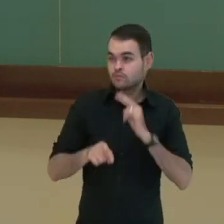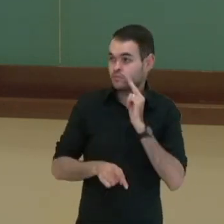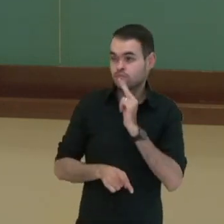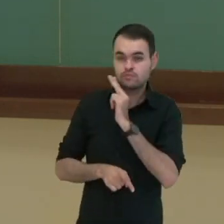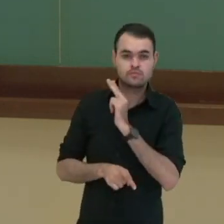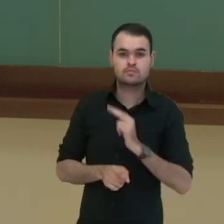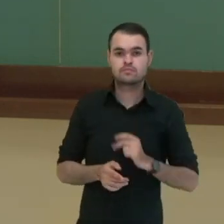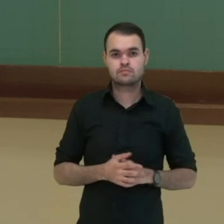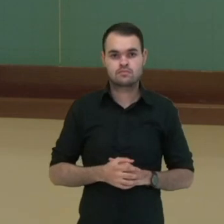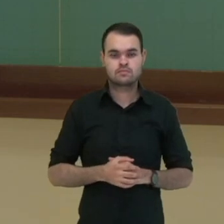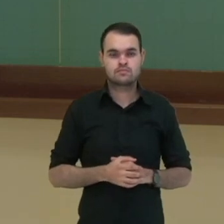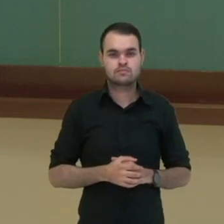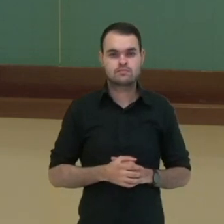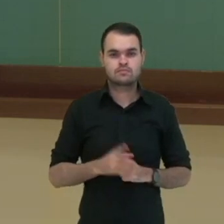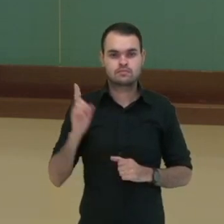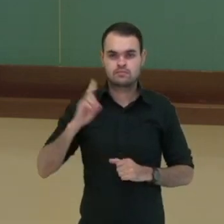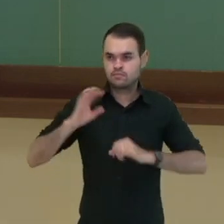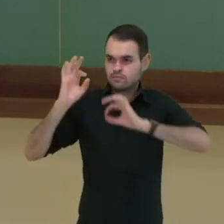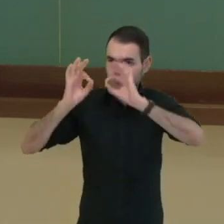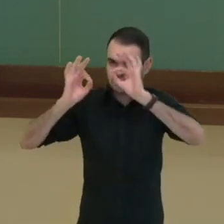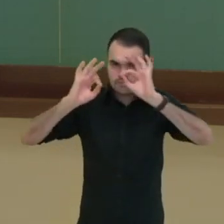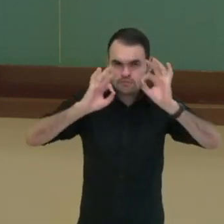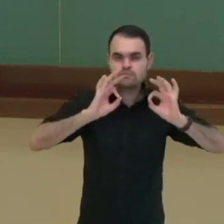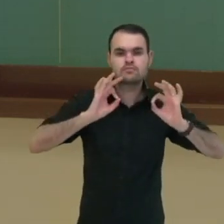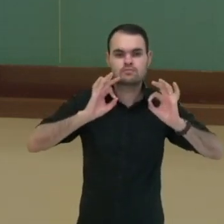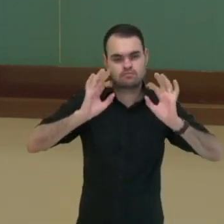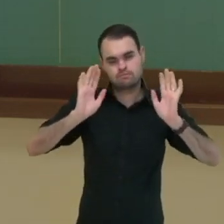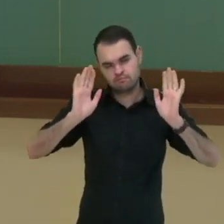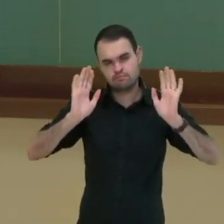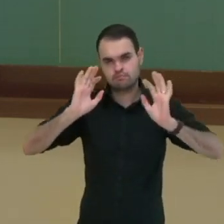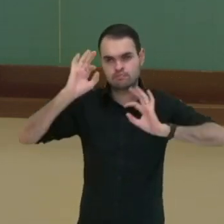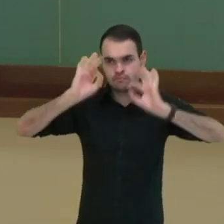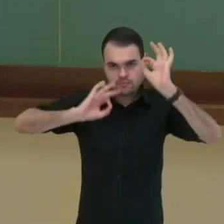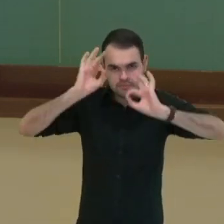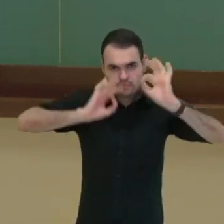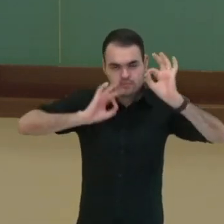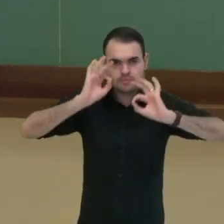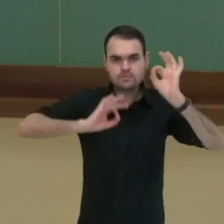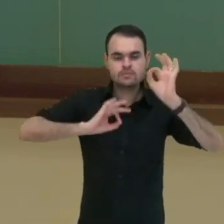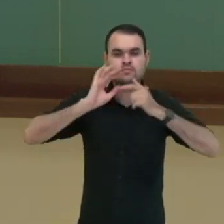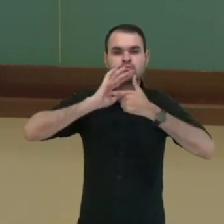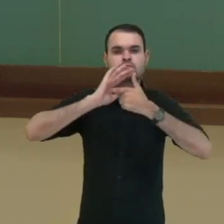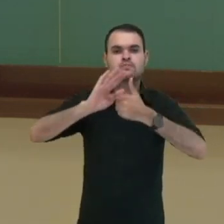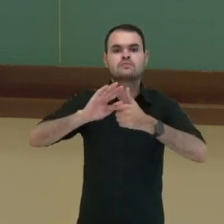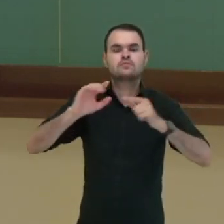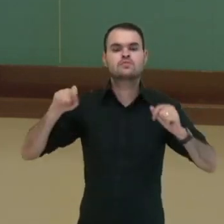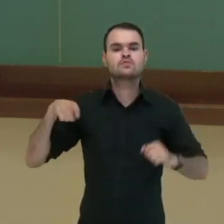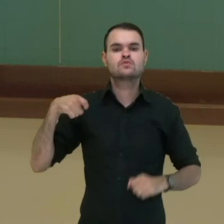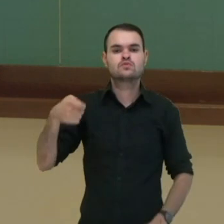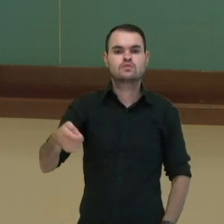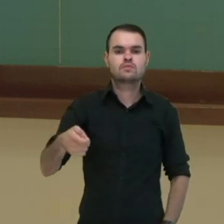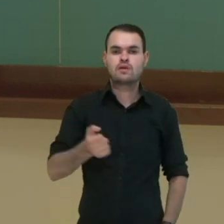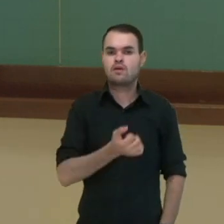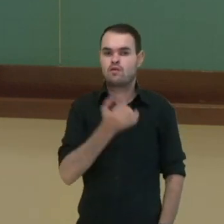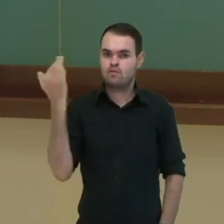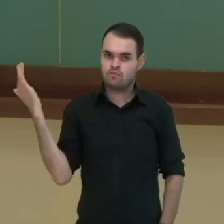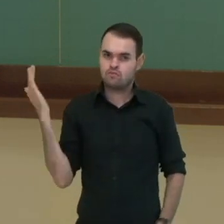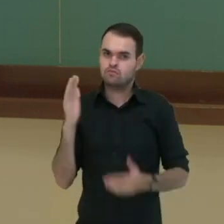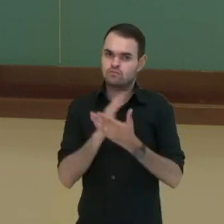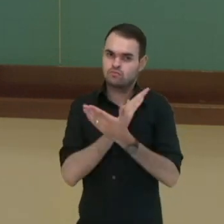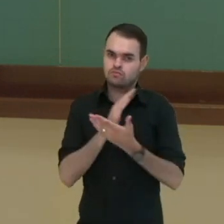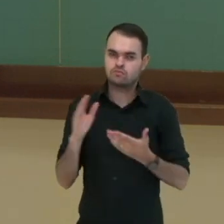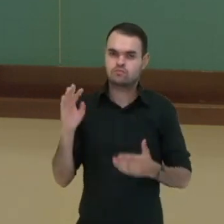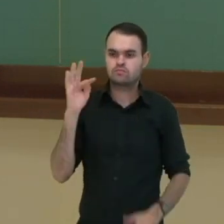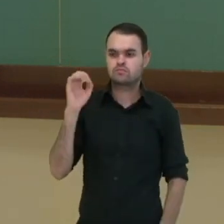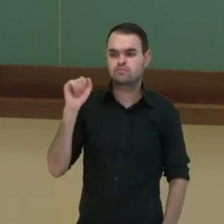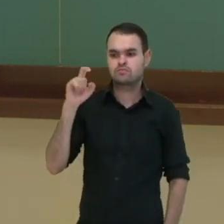né, uma organização, vamos dizer assim, né, mencionando sobre alguns táxons, né? Por